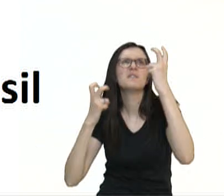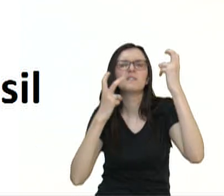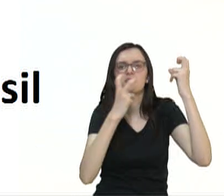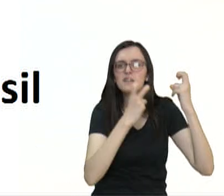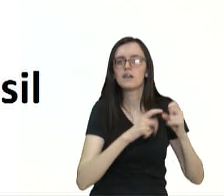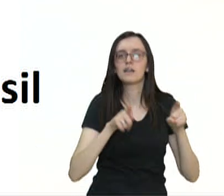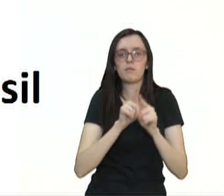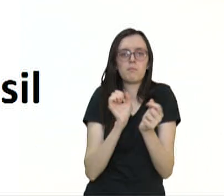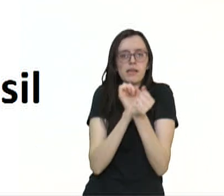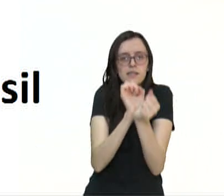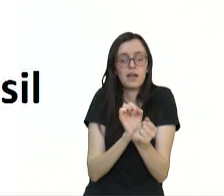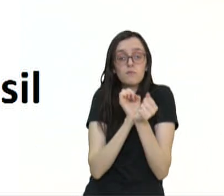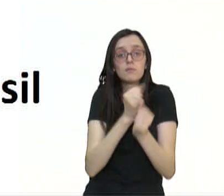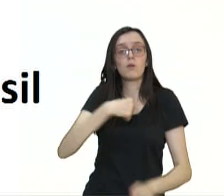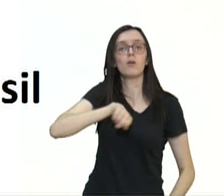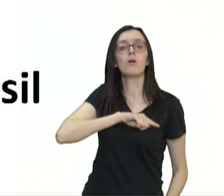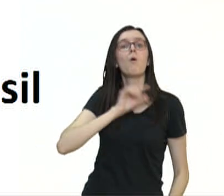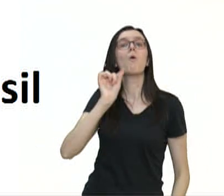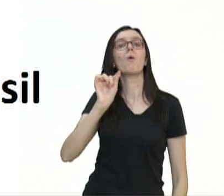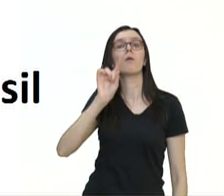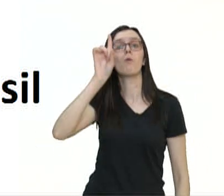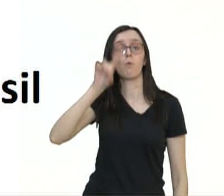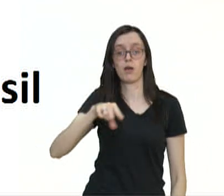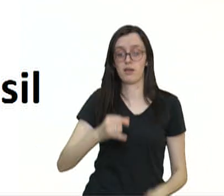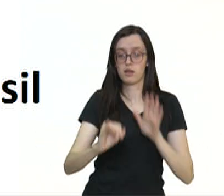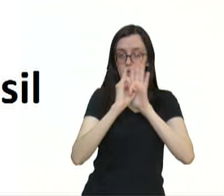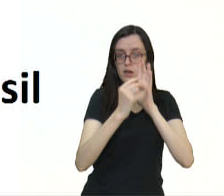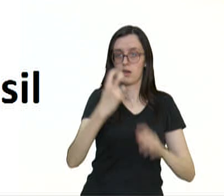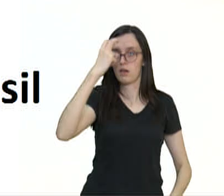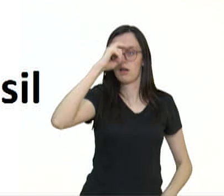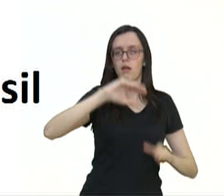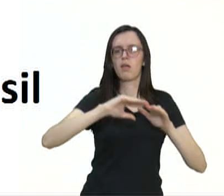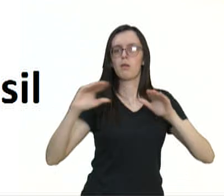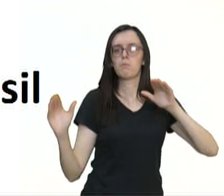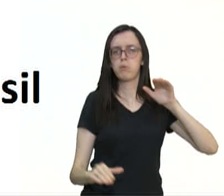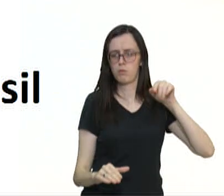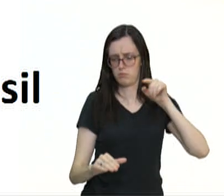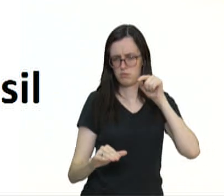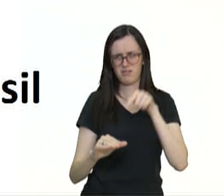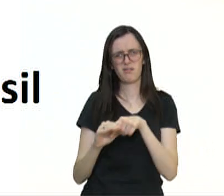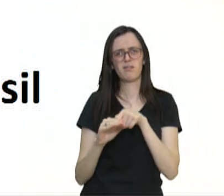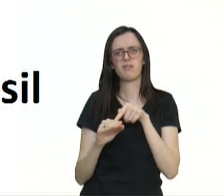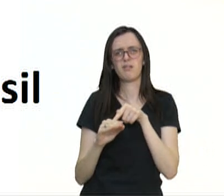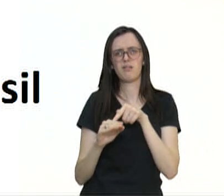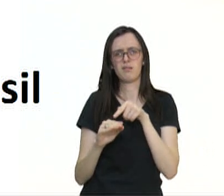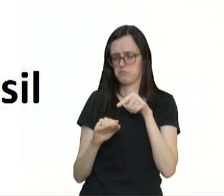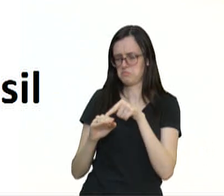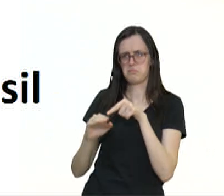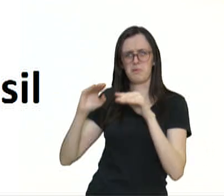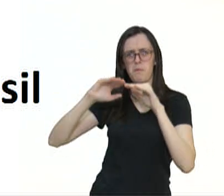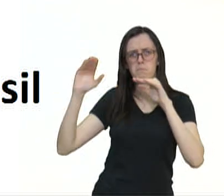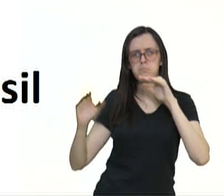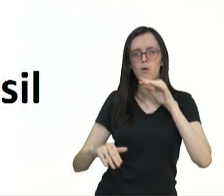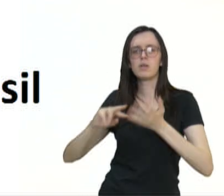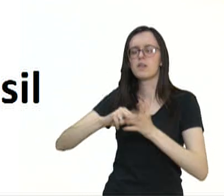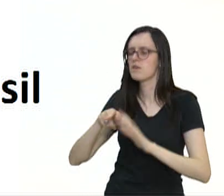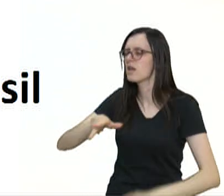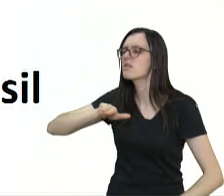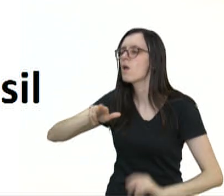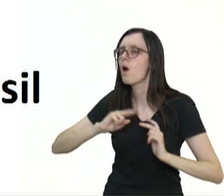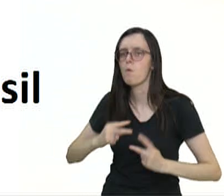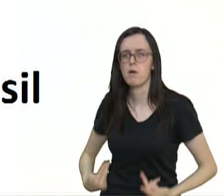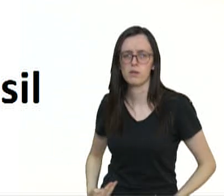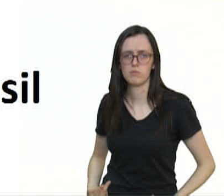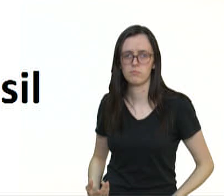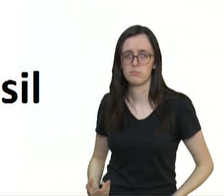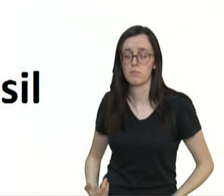da escravidão. Então, a gente considera essa identidade cultural inferior, podemos, então, tratá-los como desumanos, como não